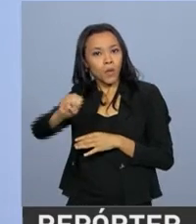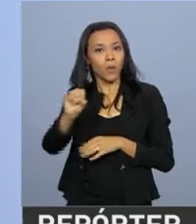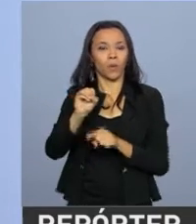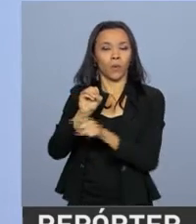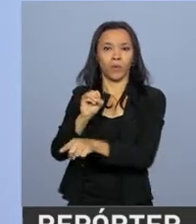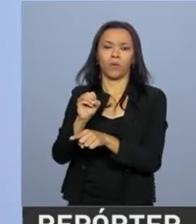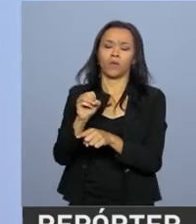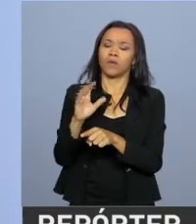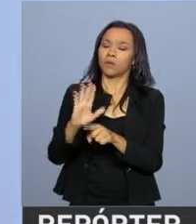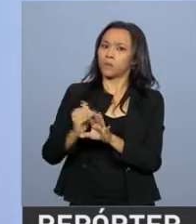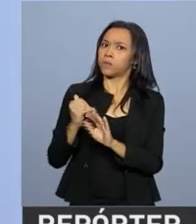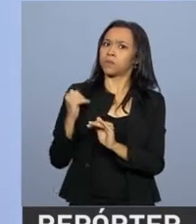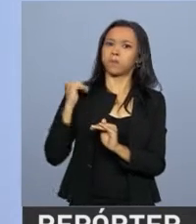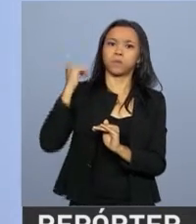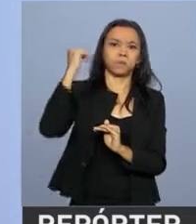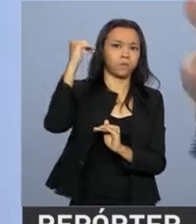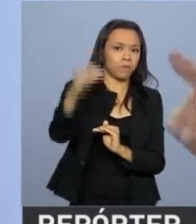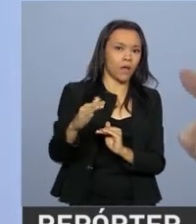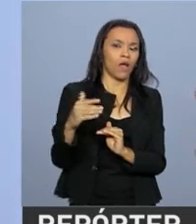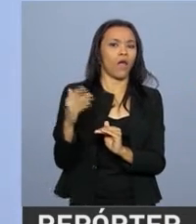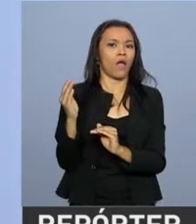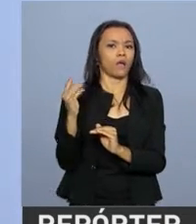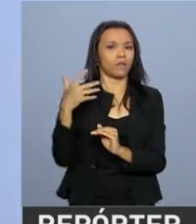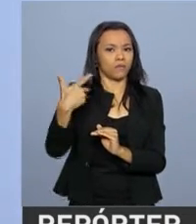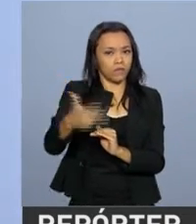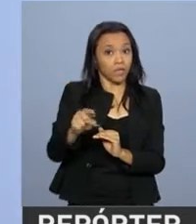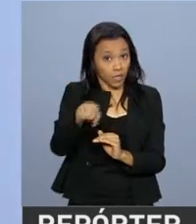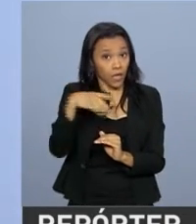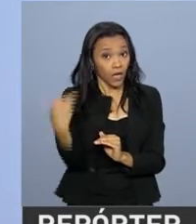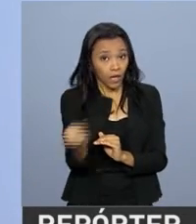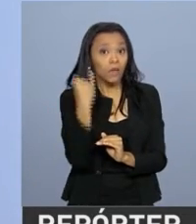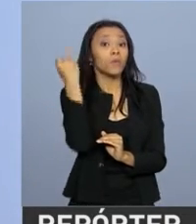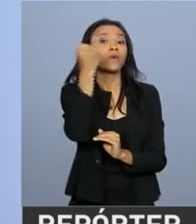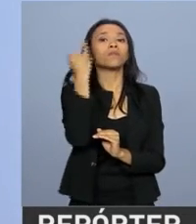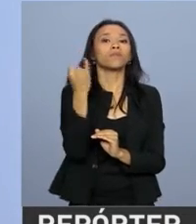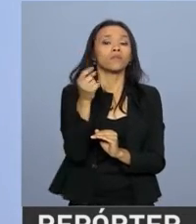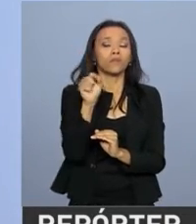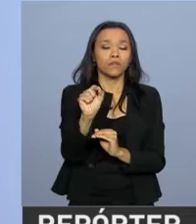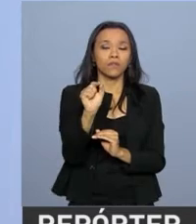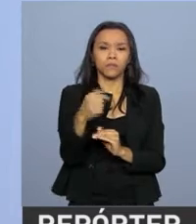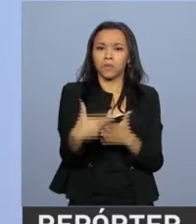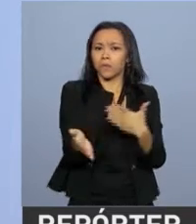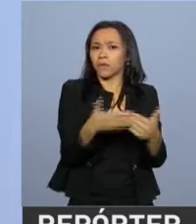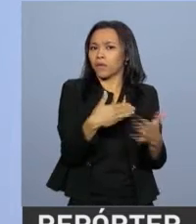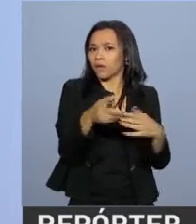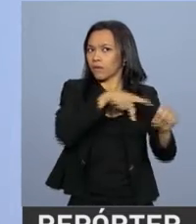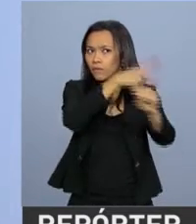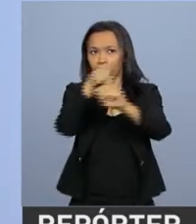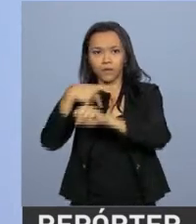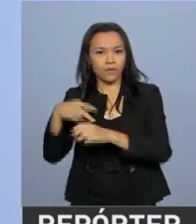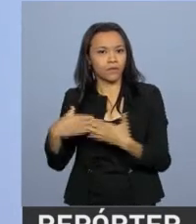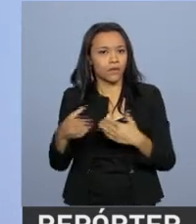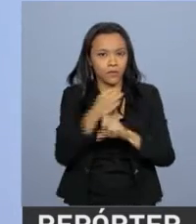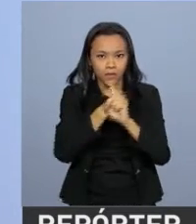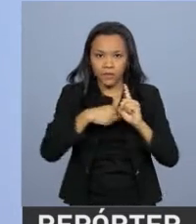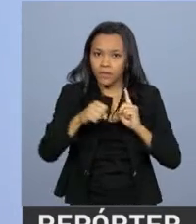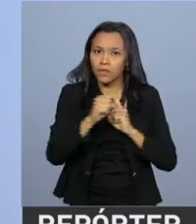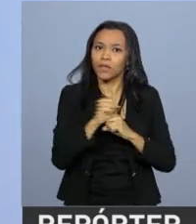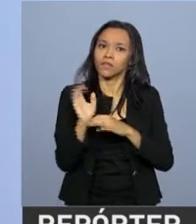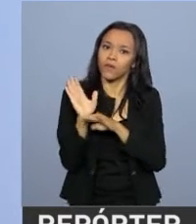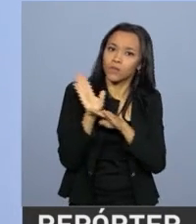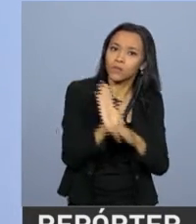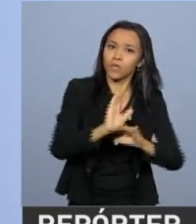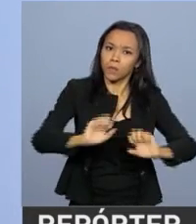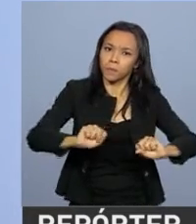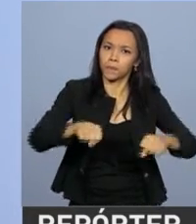vai além da atividade econômica, que é algo fundamental para qualquer país, qualquer sociedade. Mas cada vez